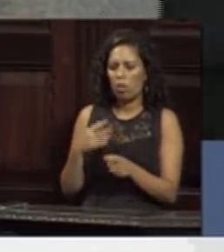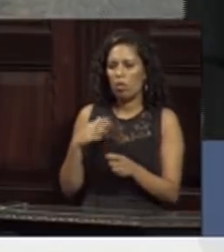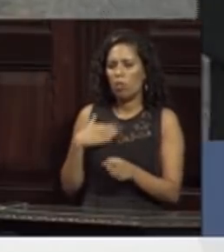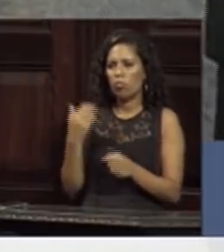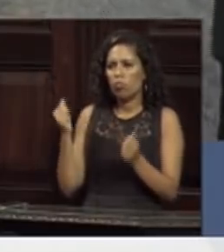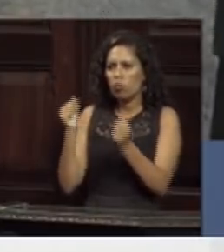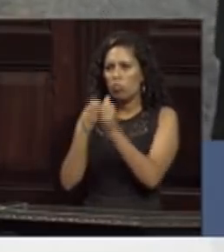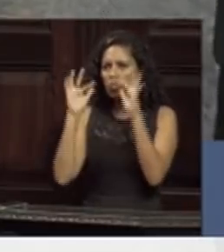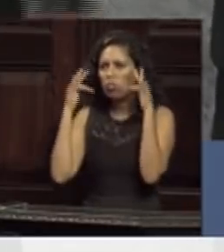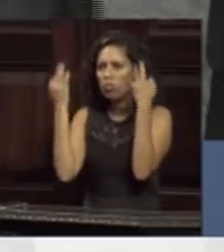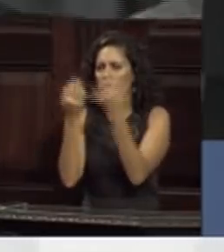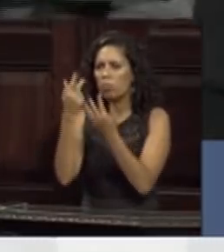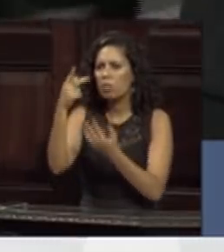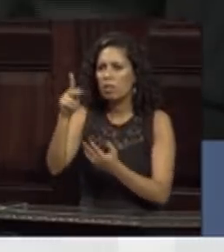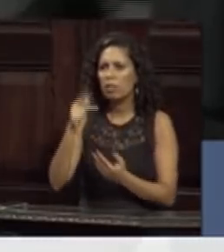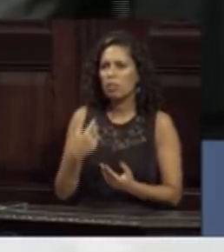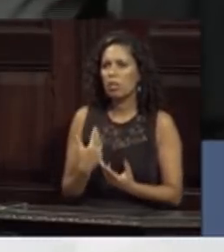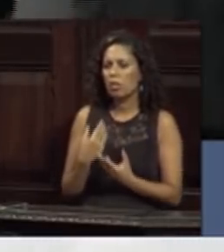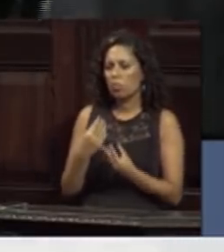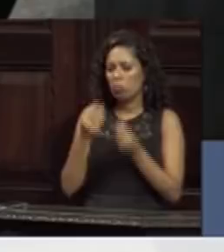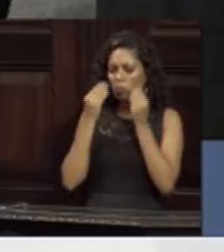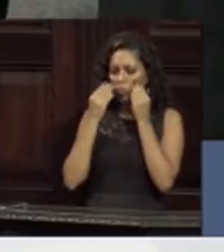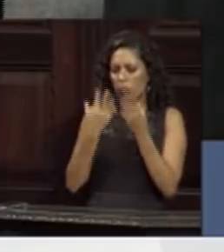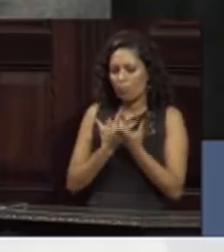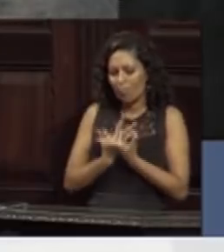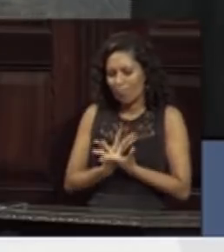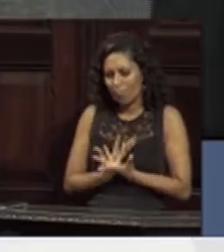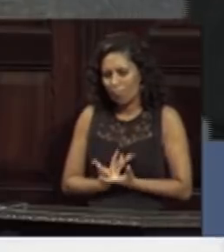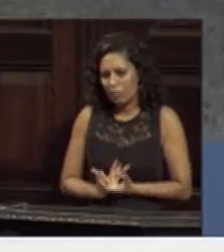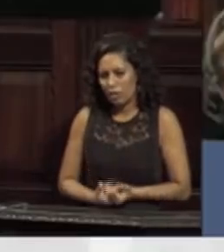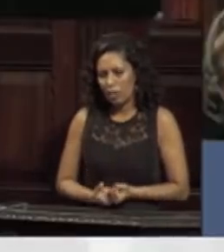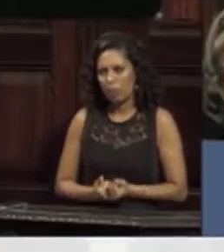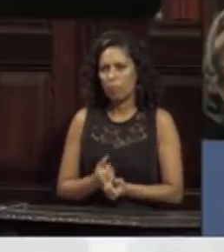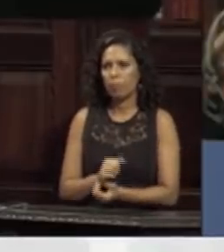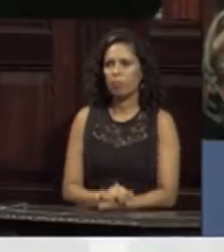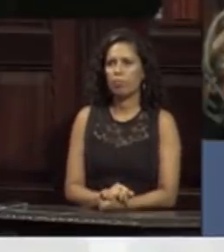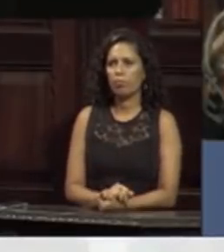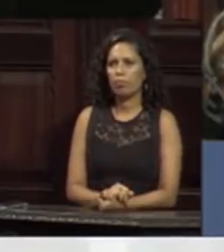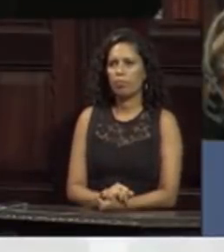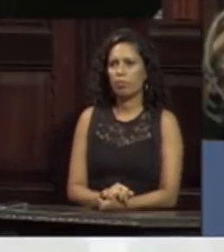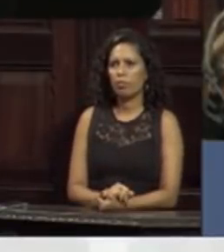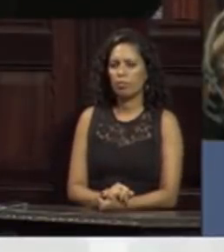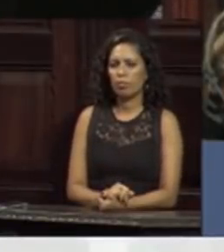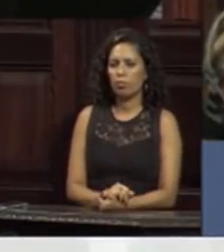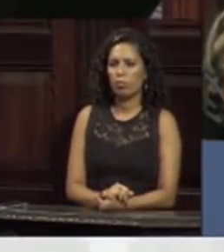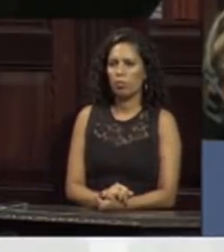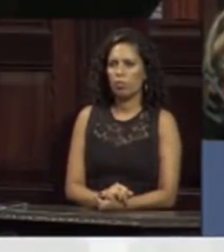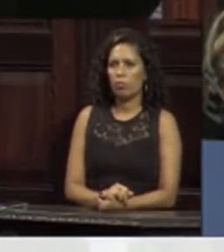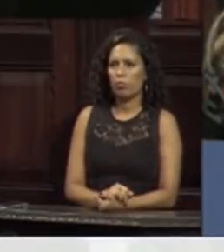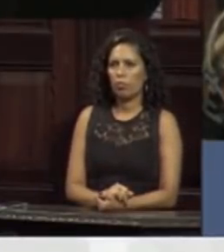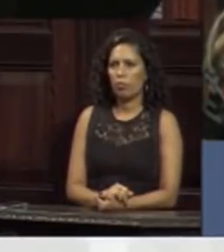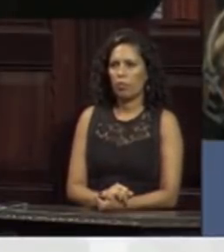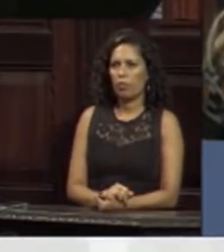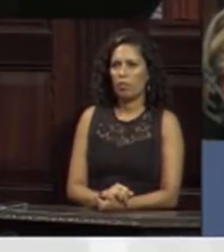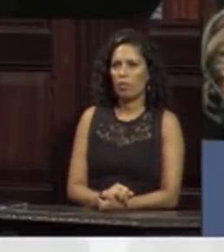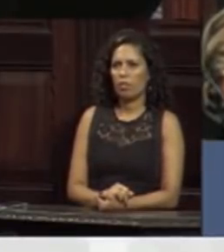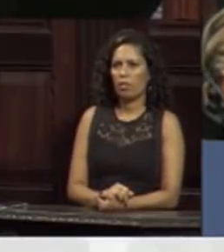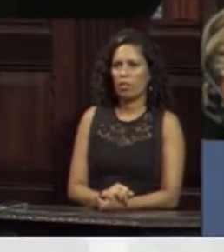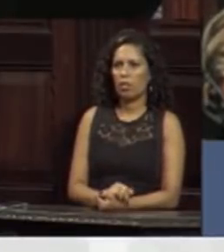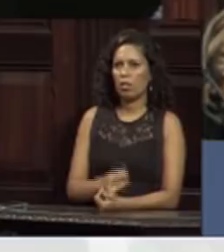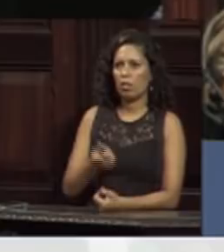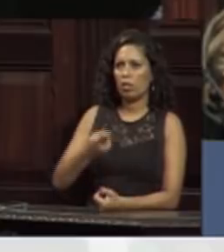família e para toda a família policial militar e bombeiro militar por essa perda. Nada havendo tratar a sessão extraordinária,